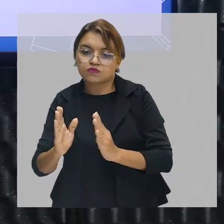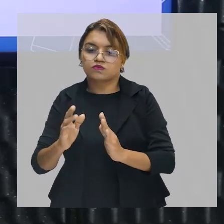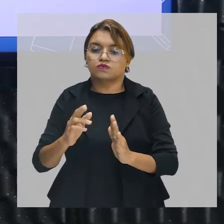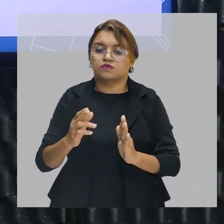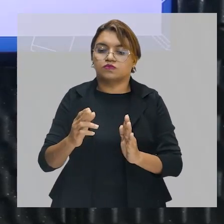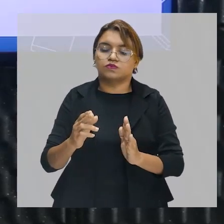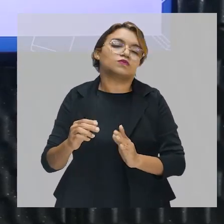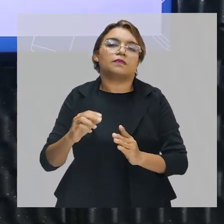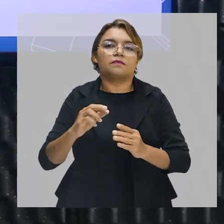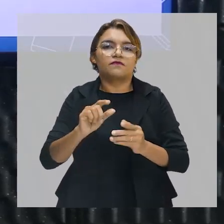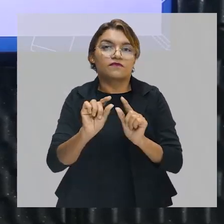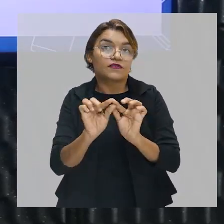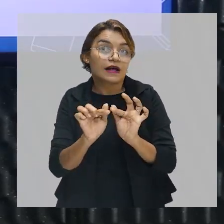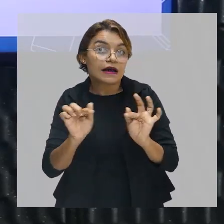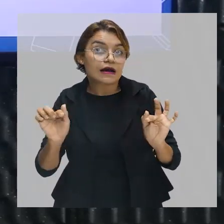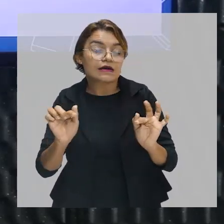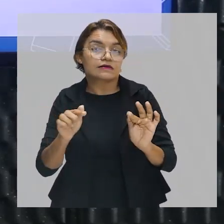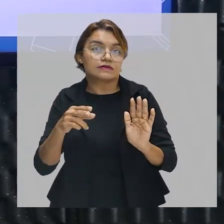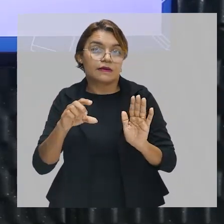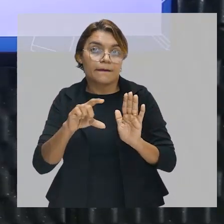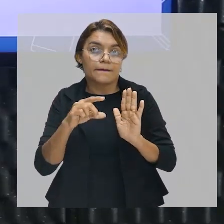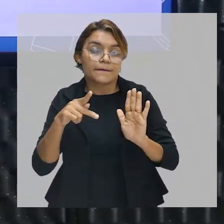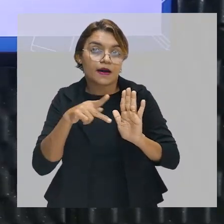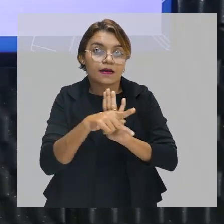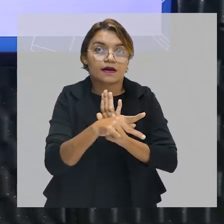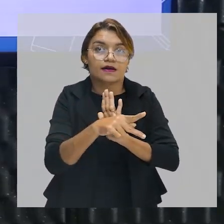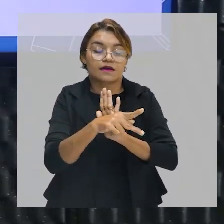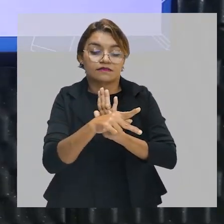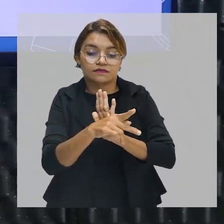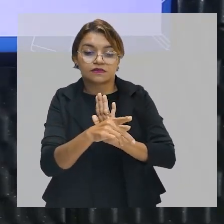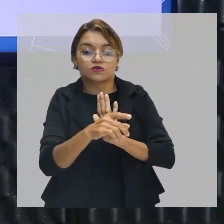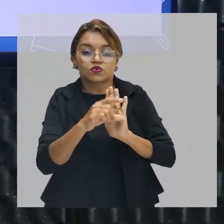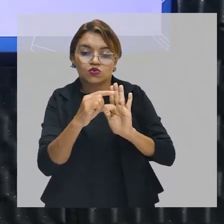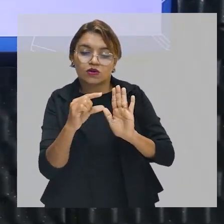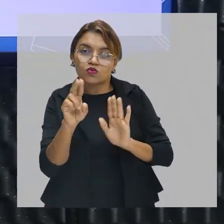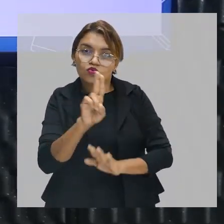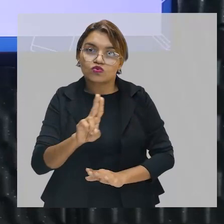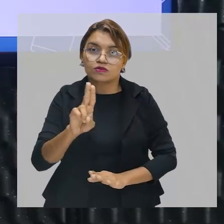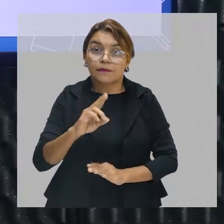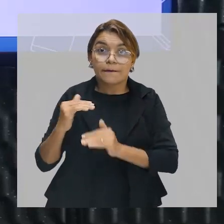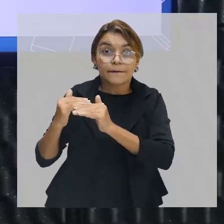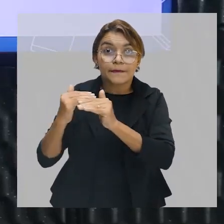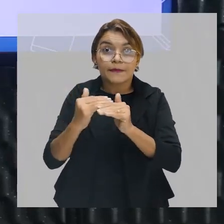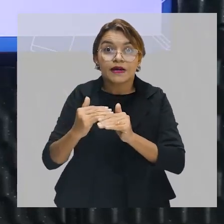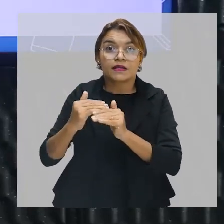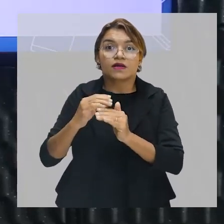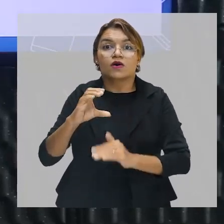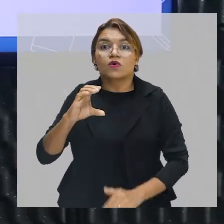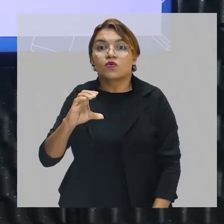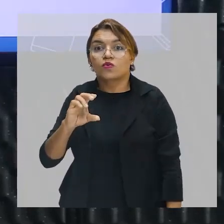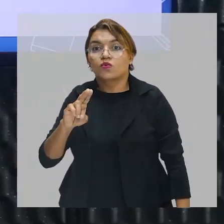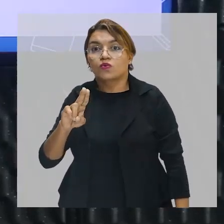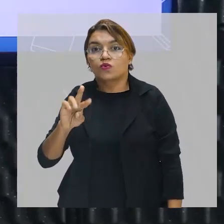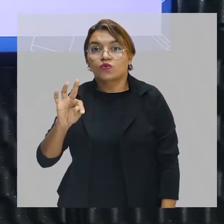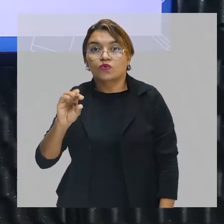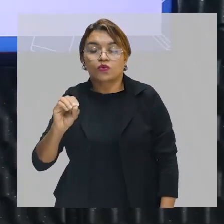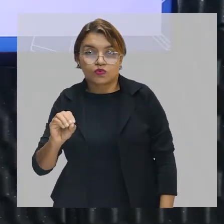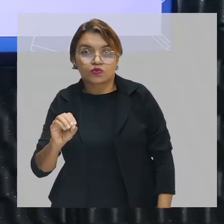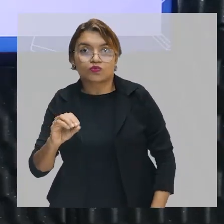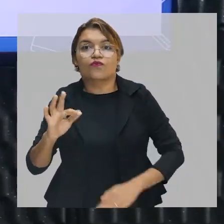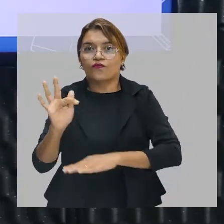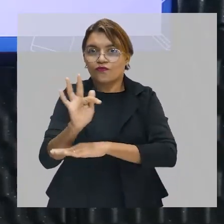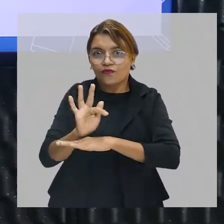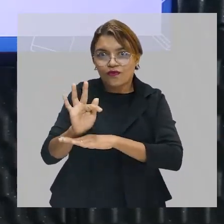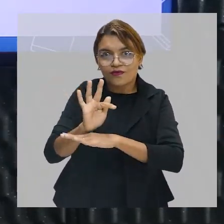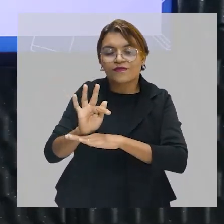termos, orações, períodos e parágrafos. Então, esse é o padrão culto, né? O padrão